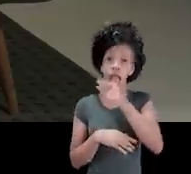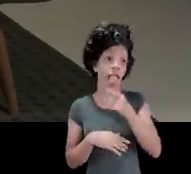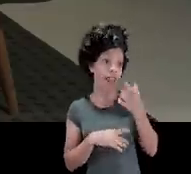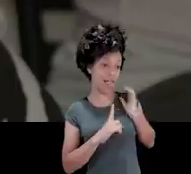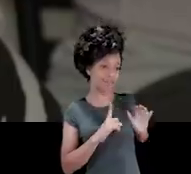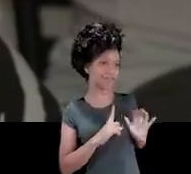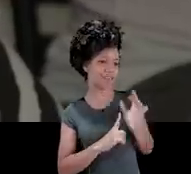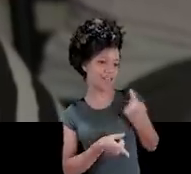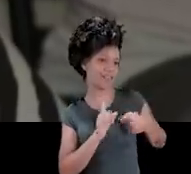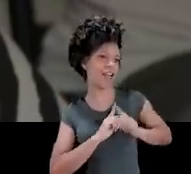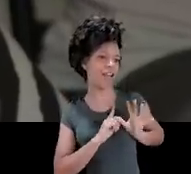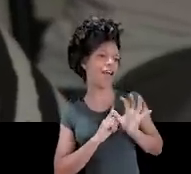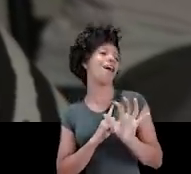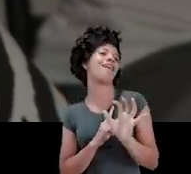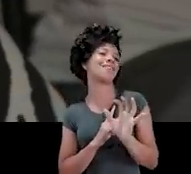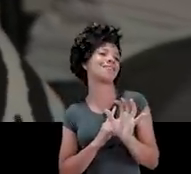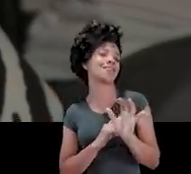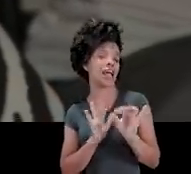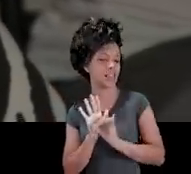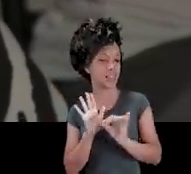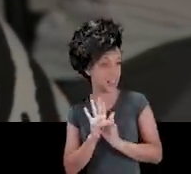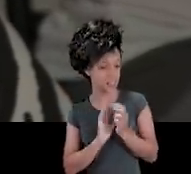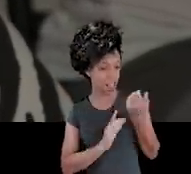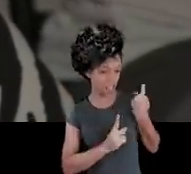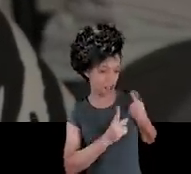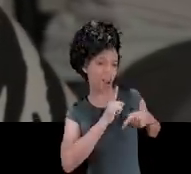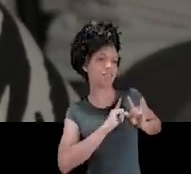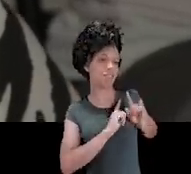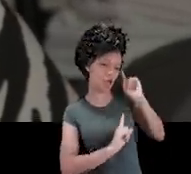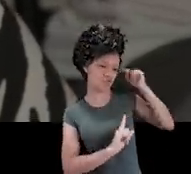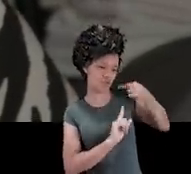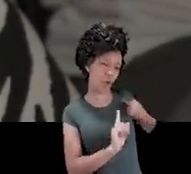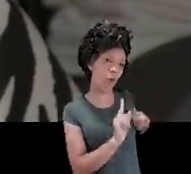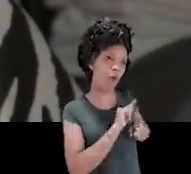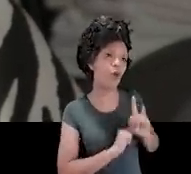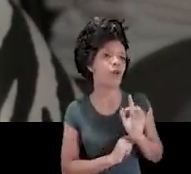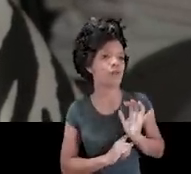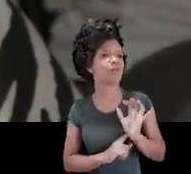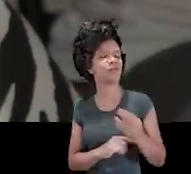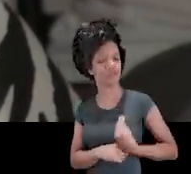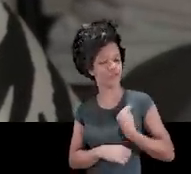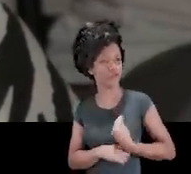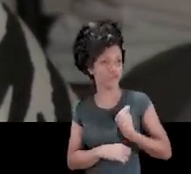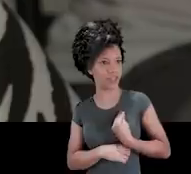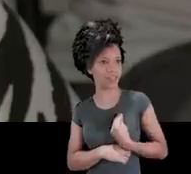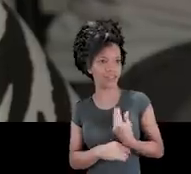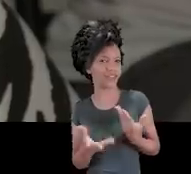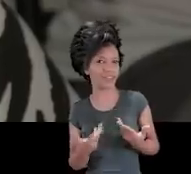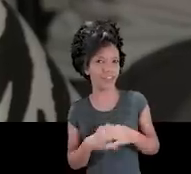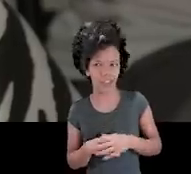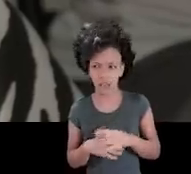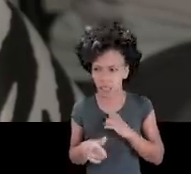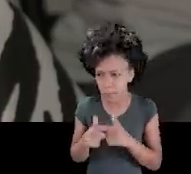Ela é a essência. Ela brotou a sua personalidade, brotou a sua visão de vida. E ela, meu, você tá